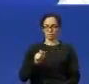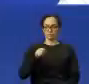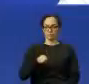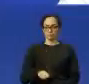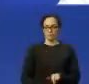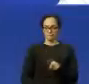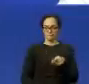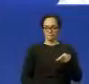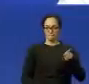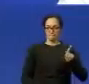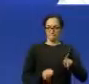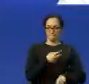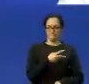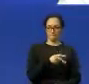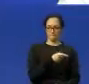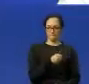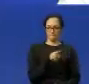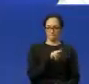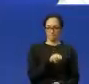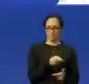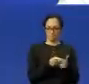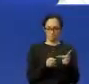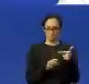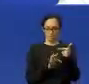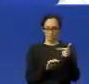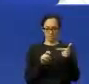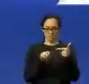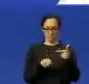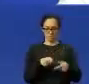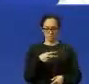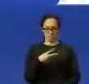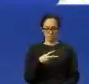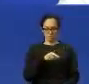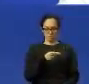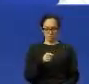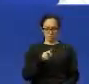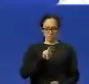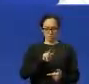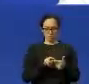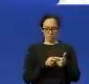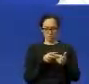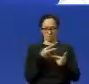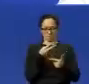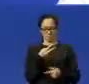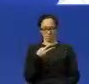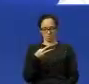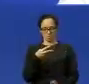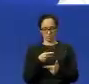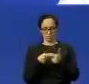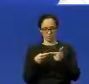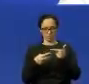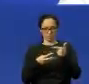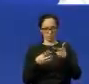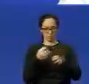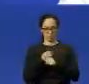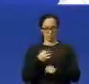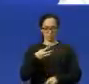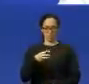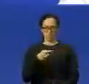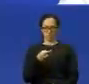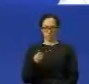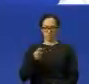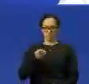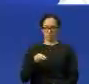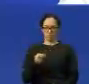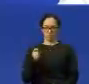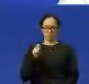K, 2π sobre T, vai ser 2π sobre 2/3, chegamos em 3π. O K vai ser a constante 3π.